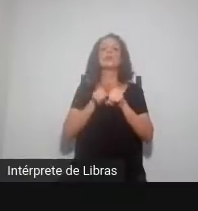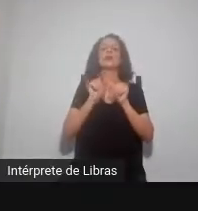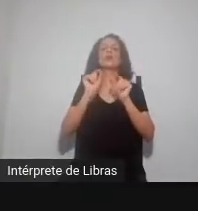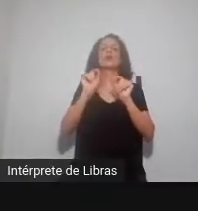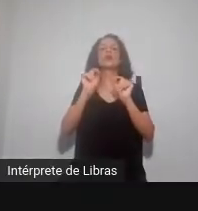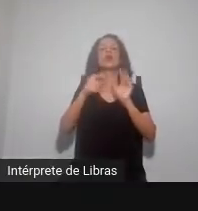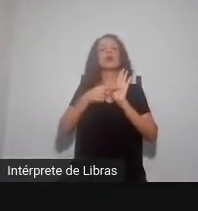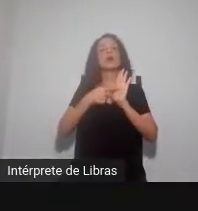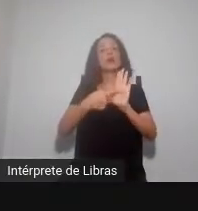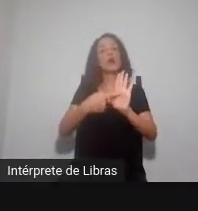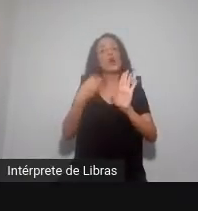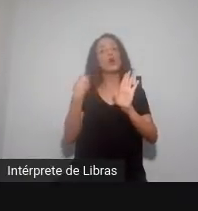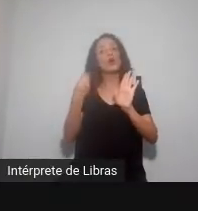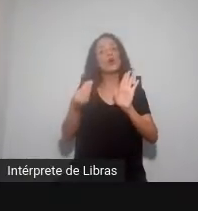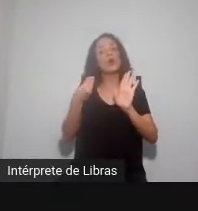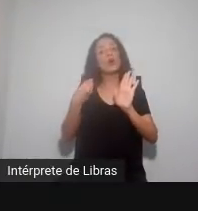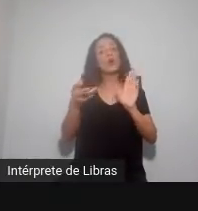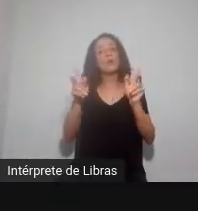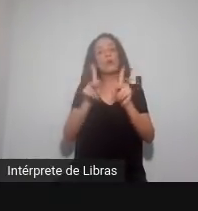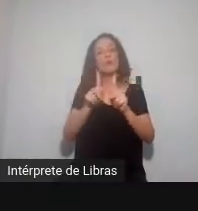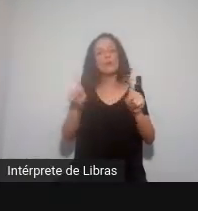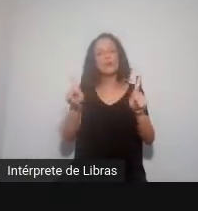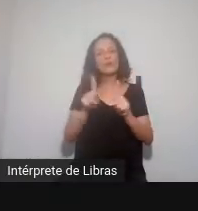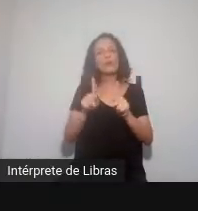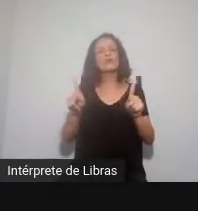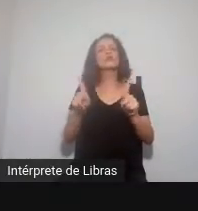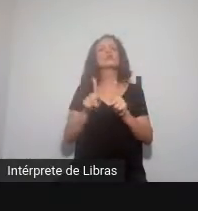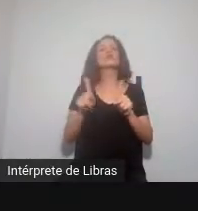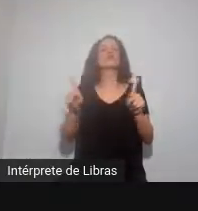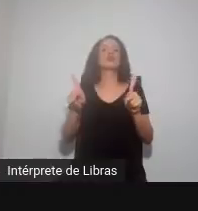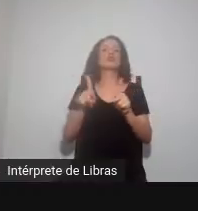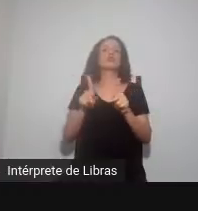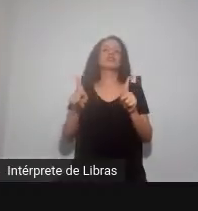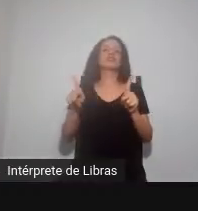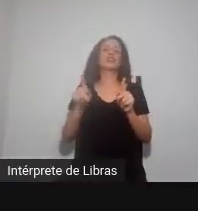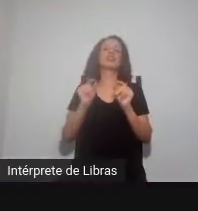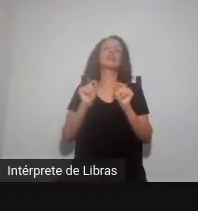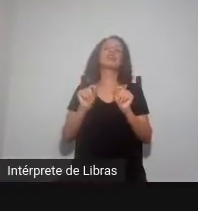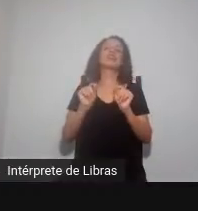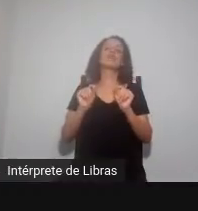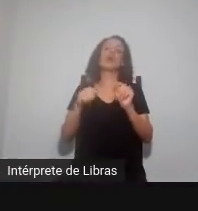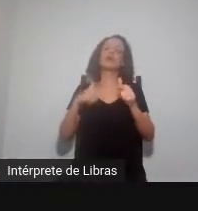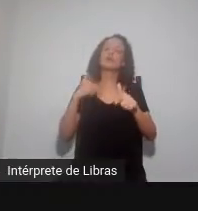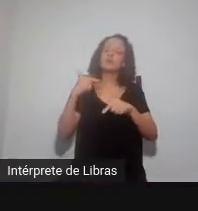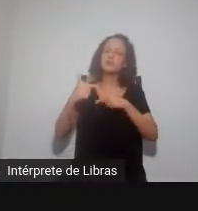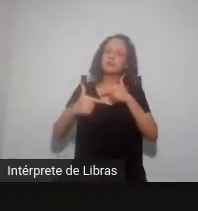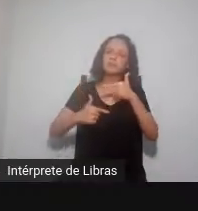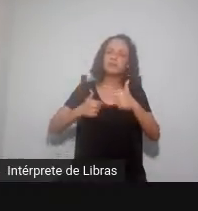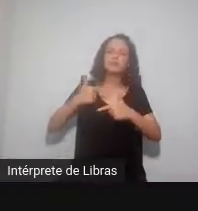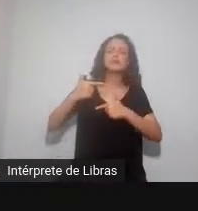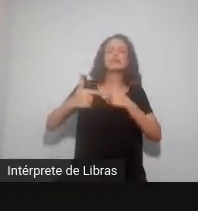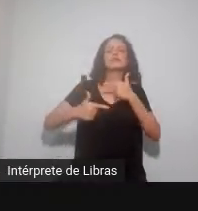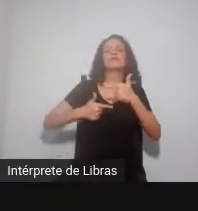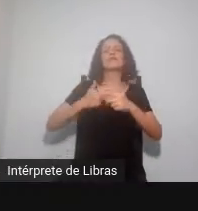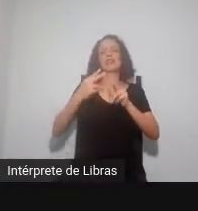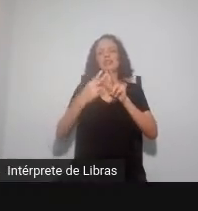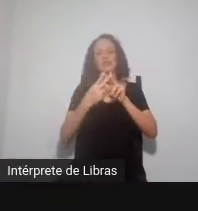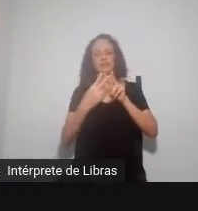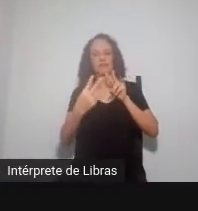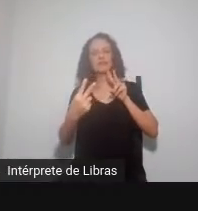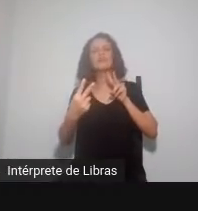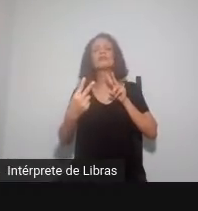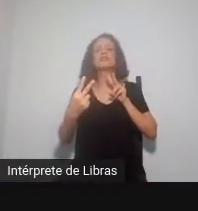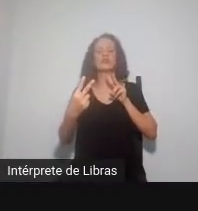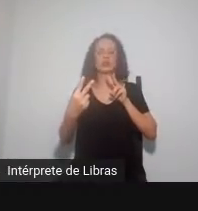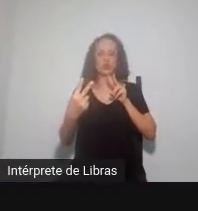as professoras da educação infantil que estão realizando trabalhos de modo remoto estão